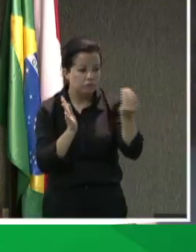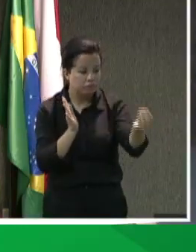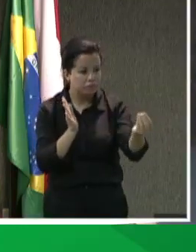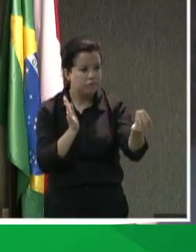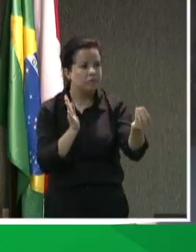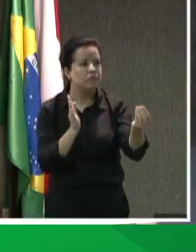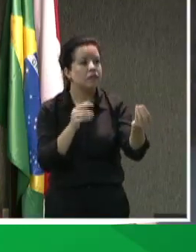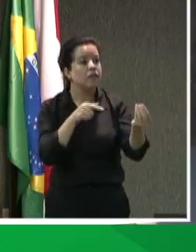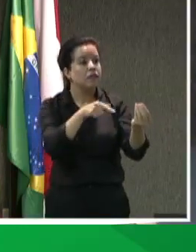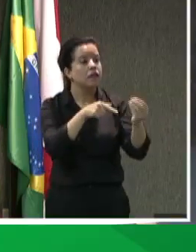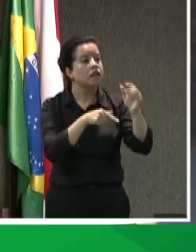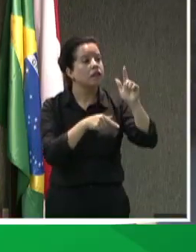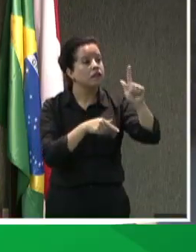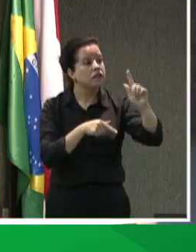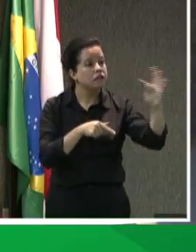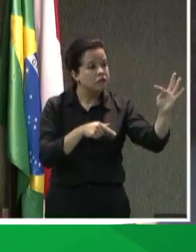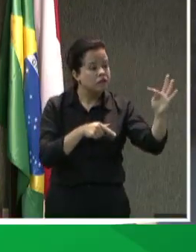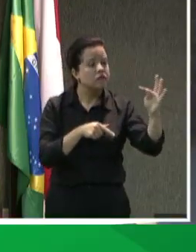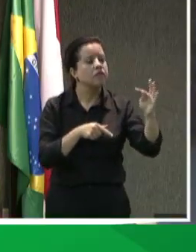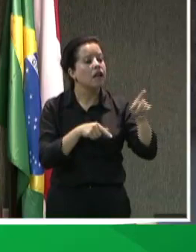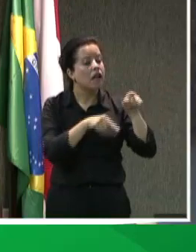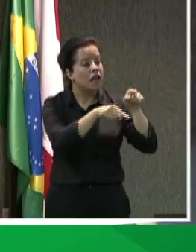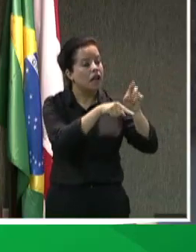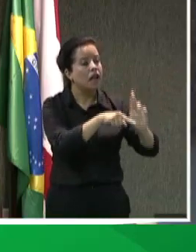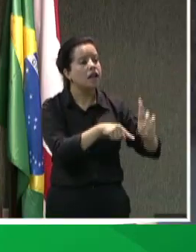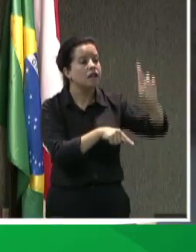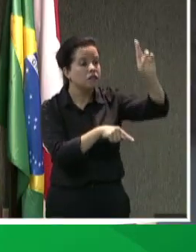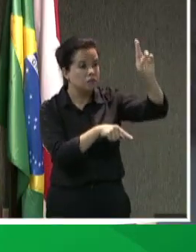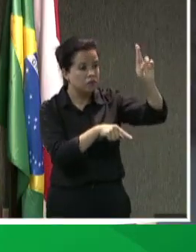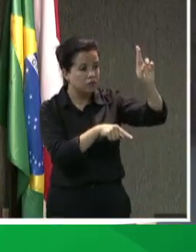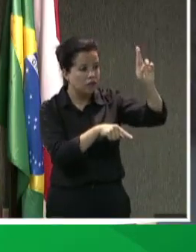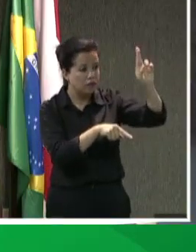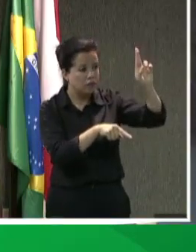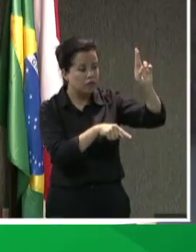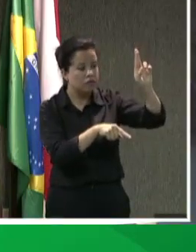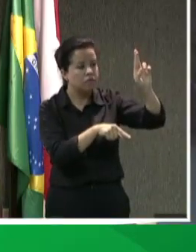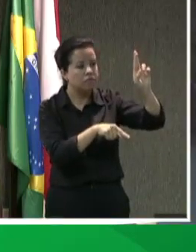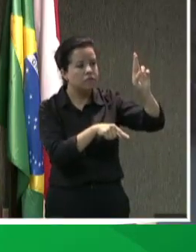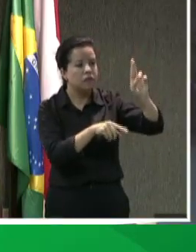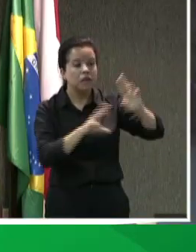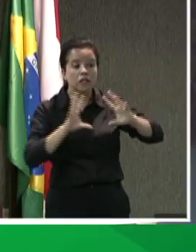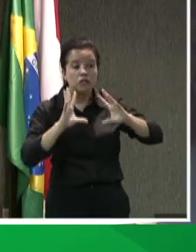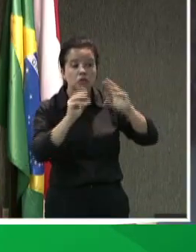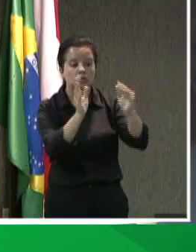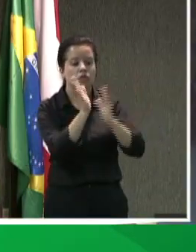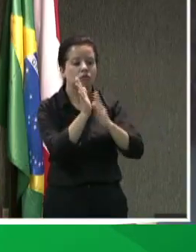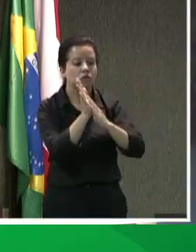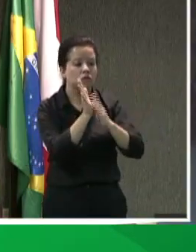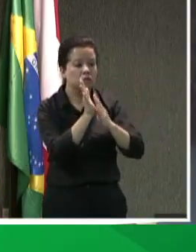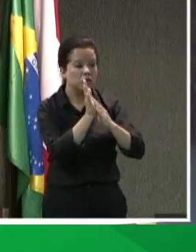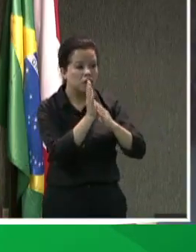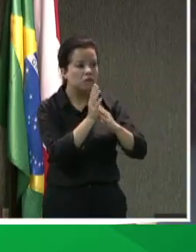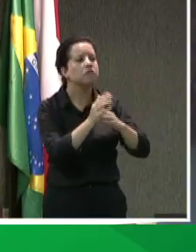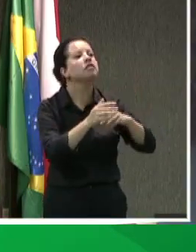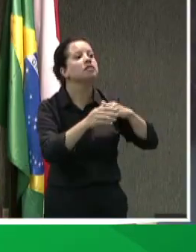de trabalho passa a ser responsável para que essas propostas saiam do papel.